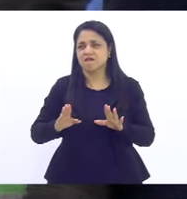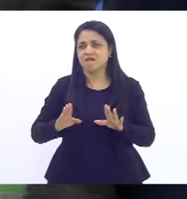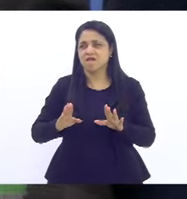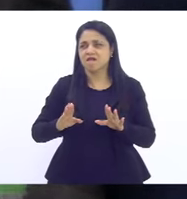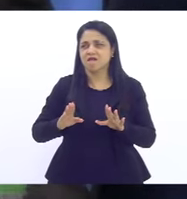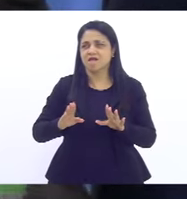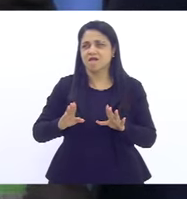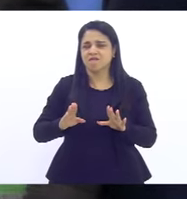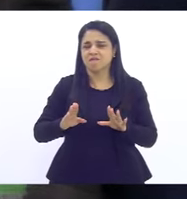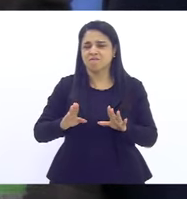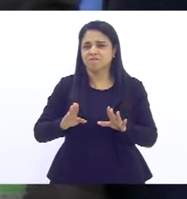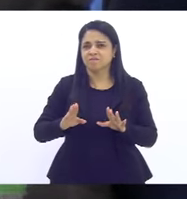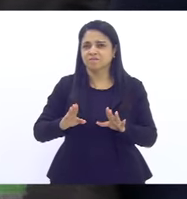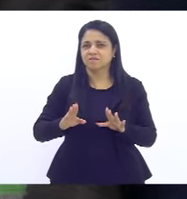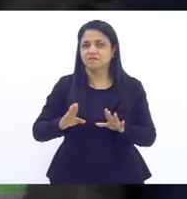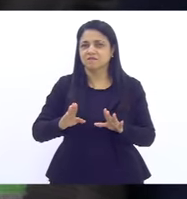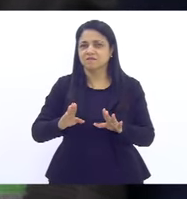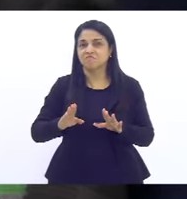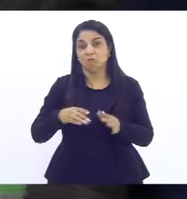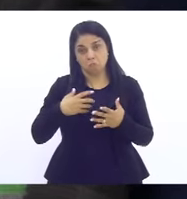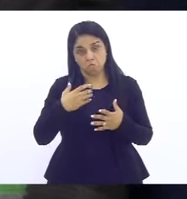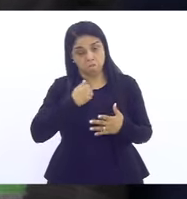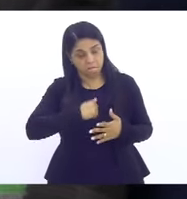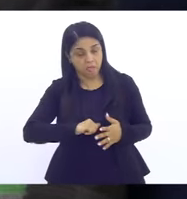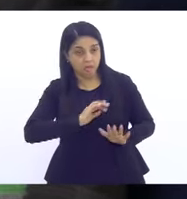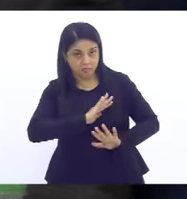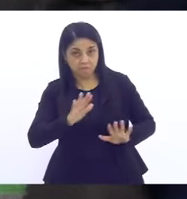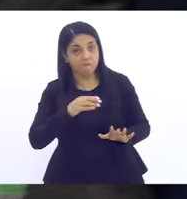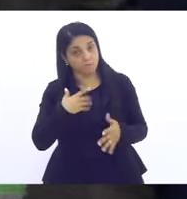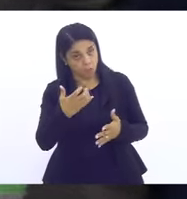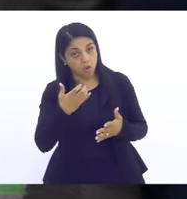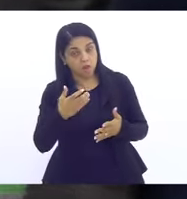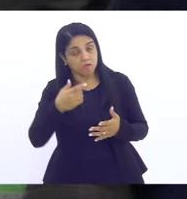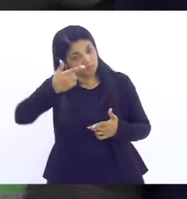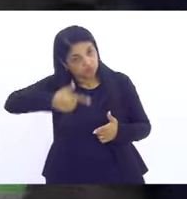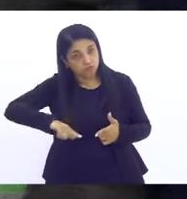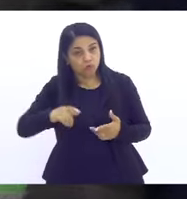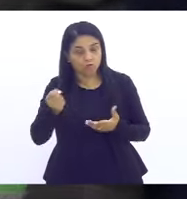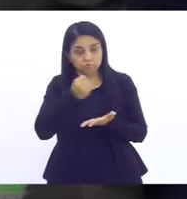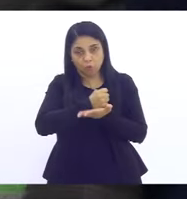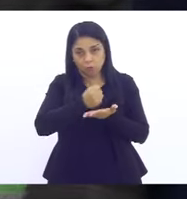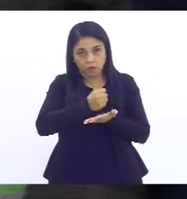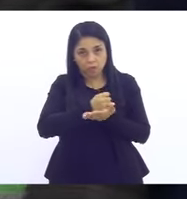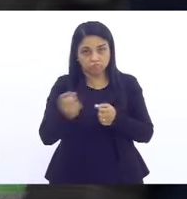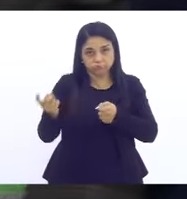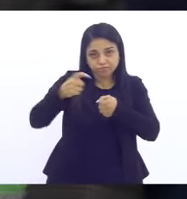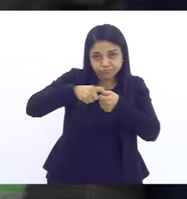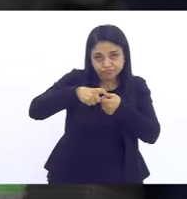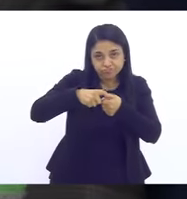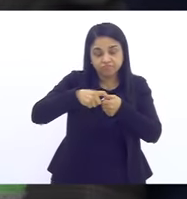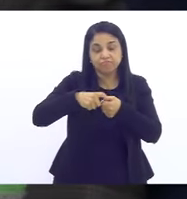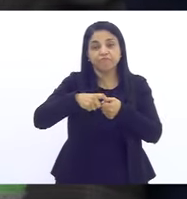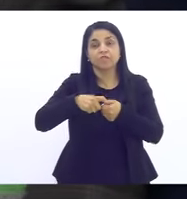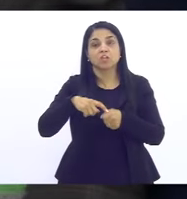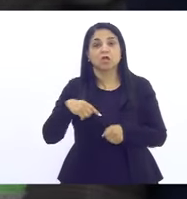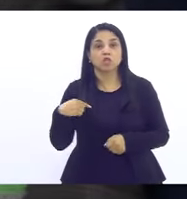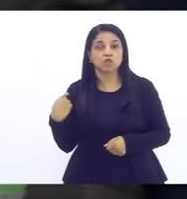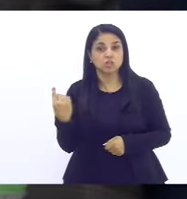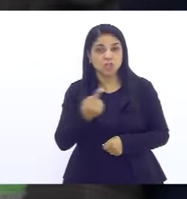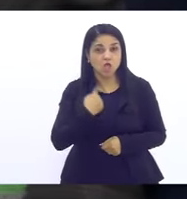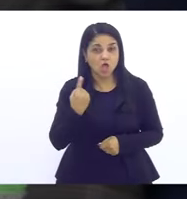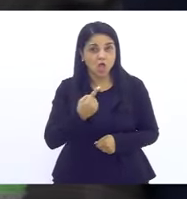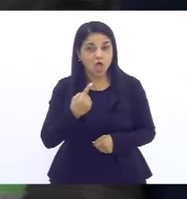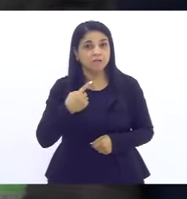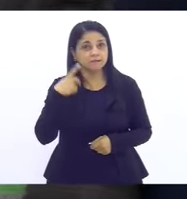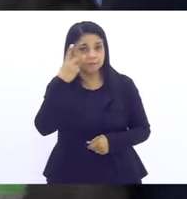assim, é uma merda. Mas eles vão querer renovação. Eles vão querer renovar. E nós, enquanto parlamentares, estamos na pauta,